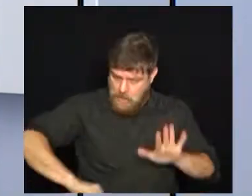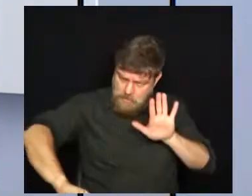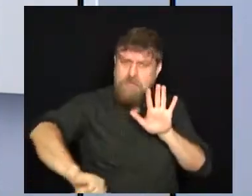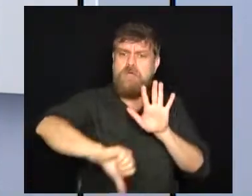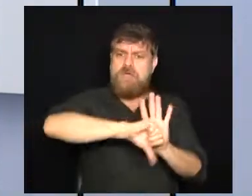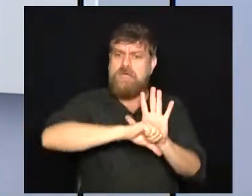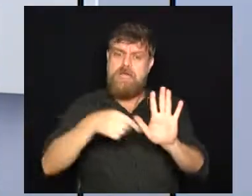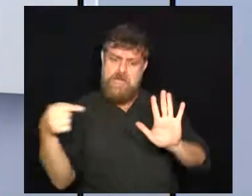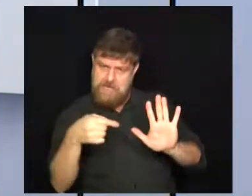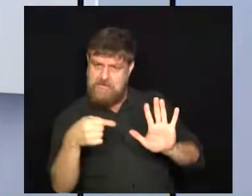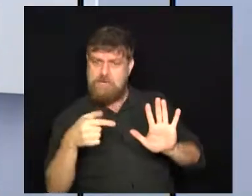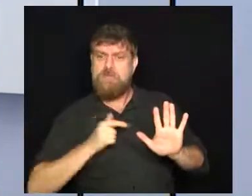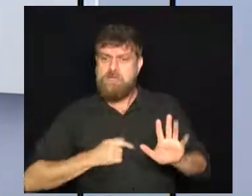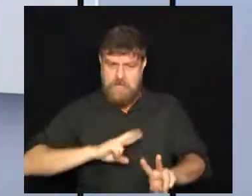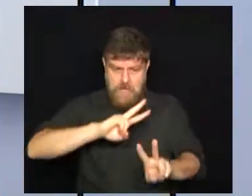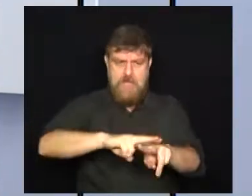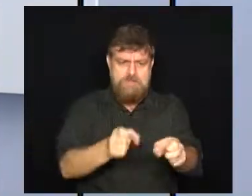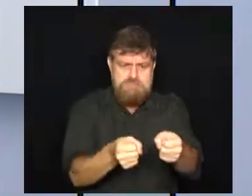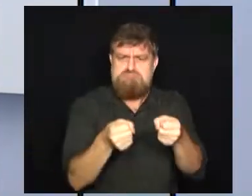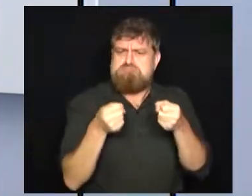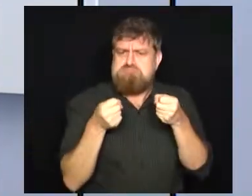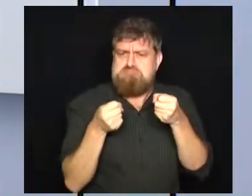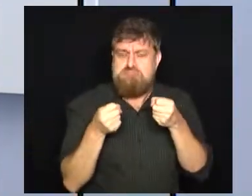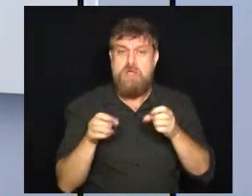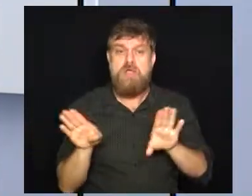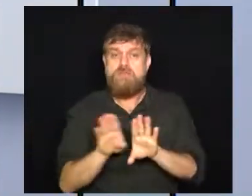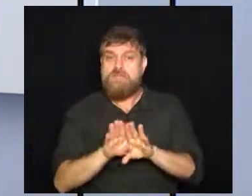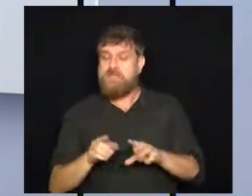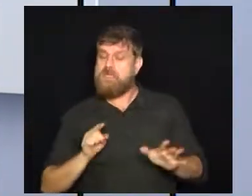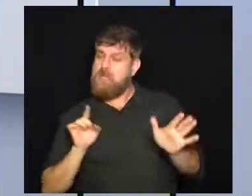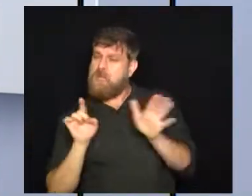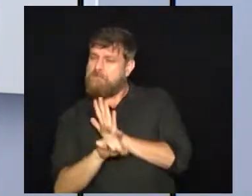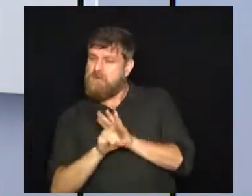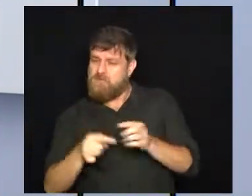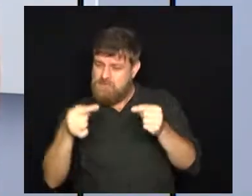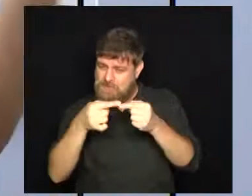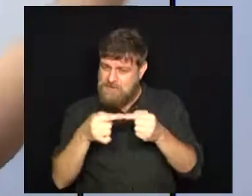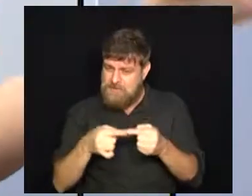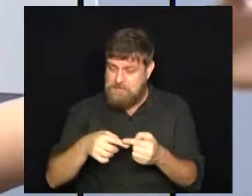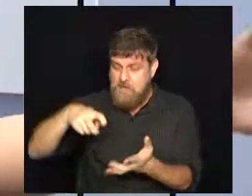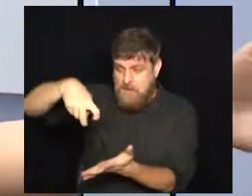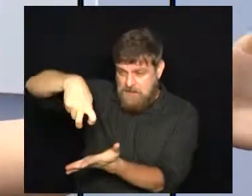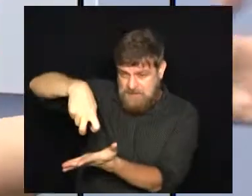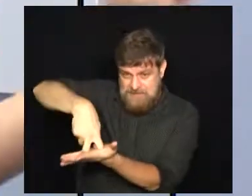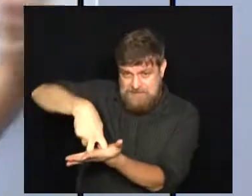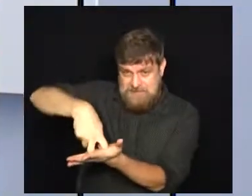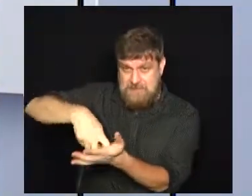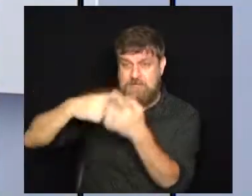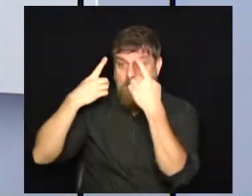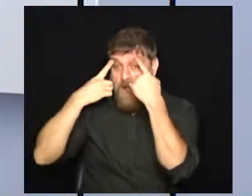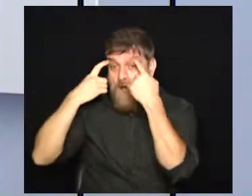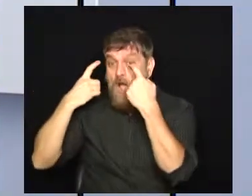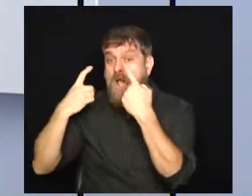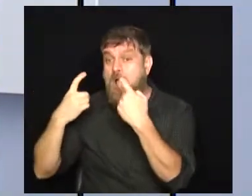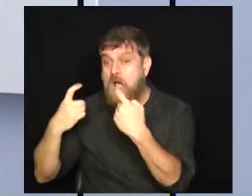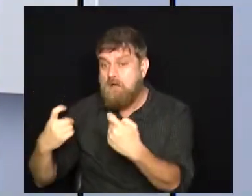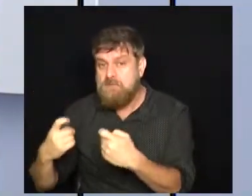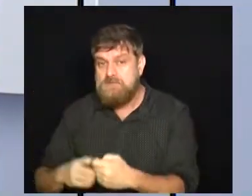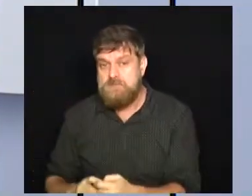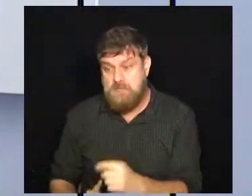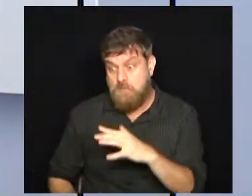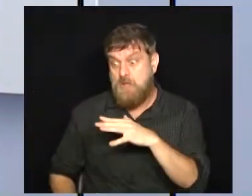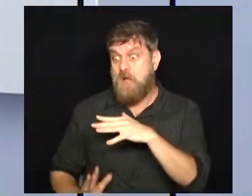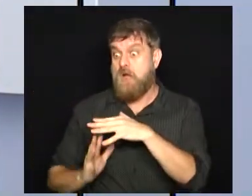crime, sujeita a punição. A questão faz parte da punição nos casos de violência que não